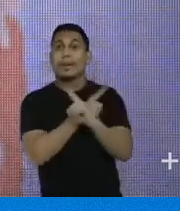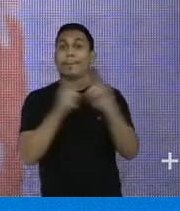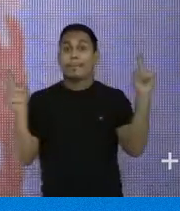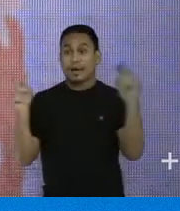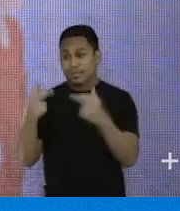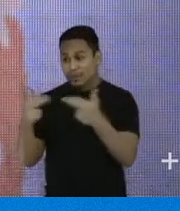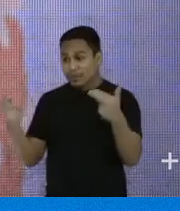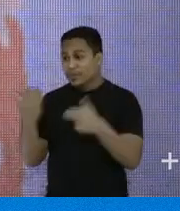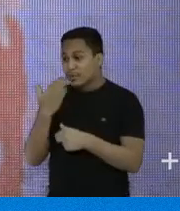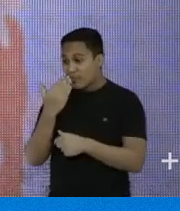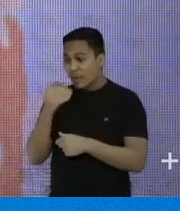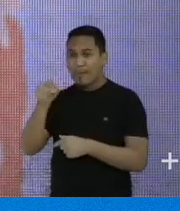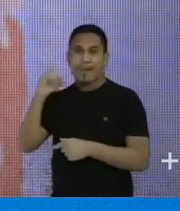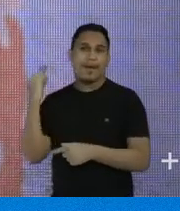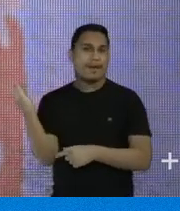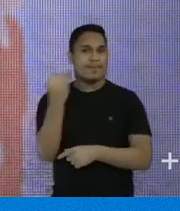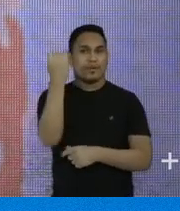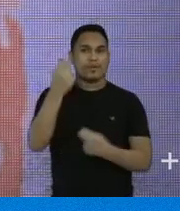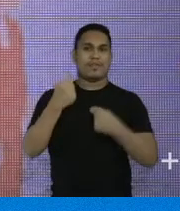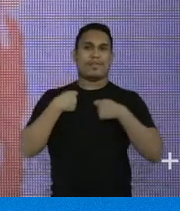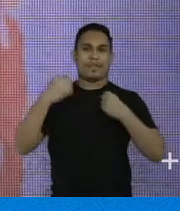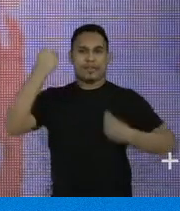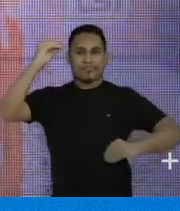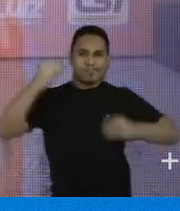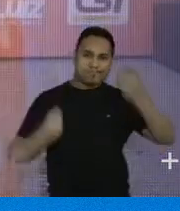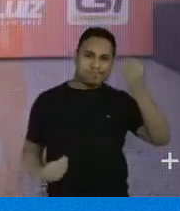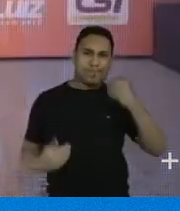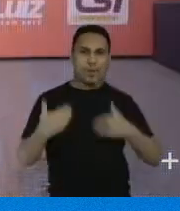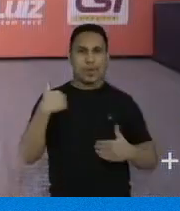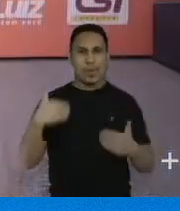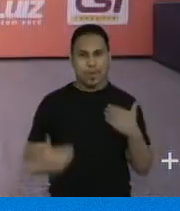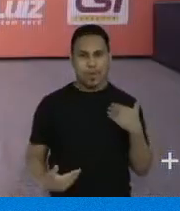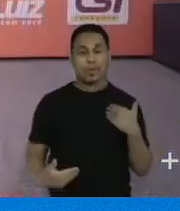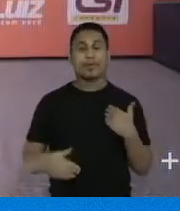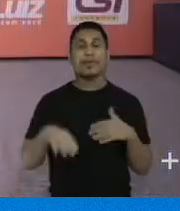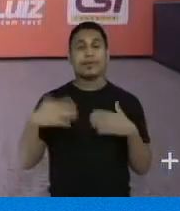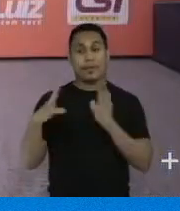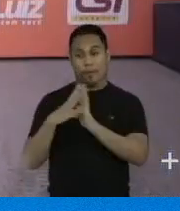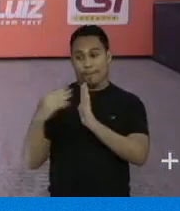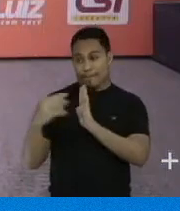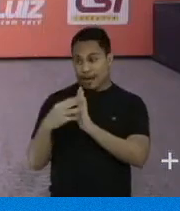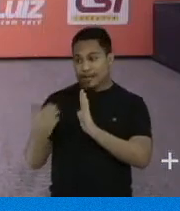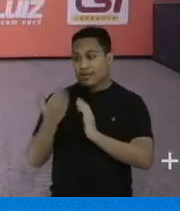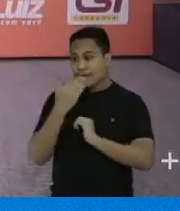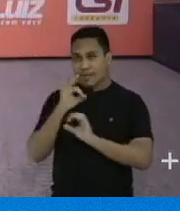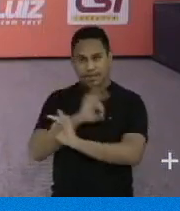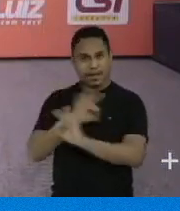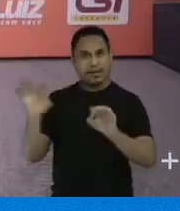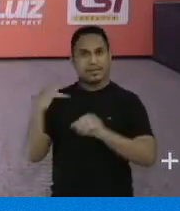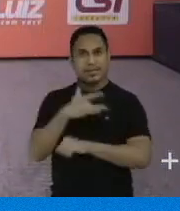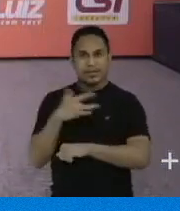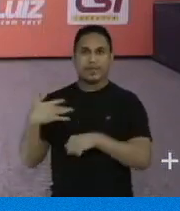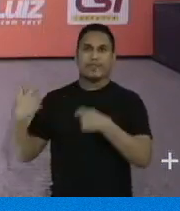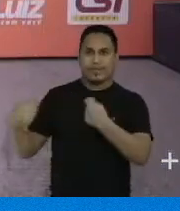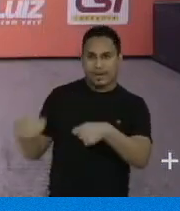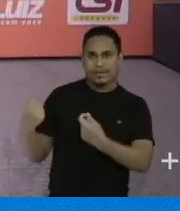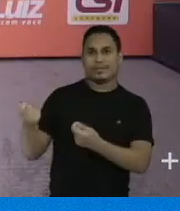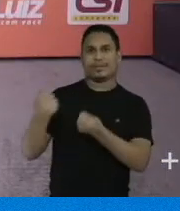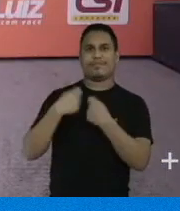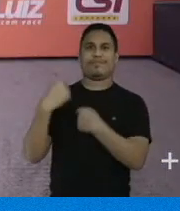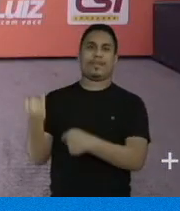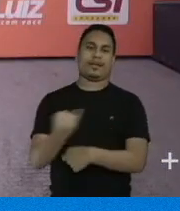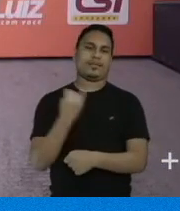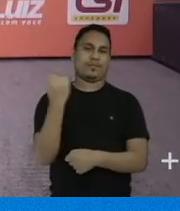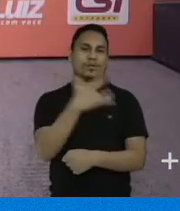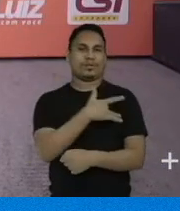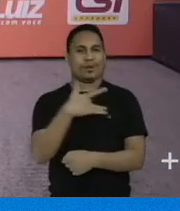importante. Então, um padrão alimentar adequado se faz fundamental. Então, esses são os pilares. Não existe tentar tratar